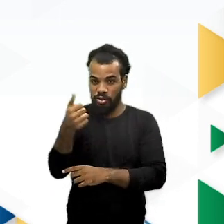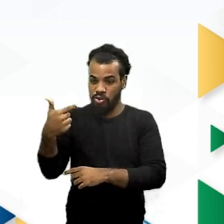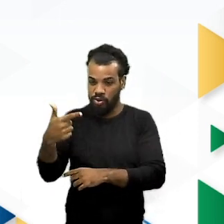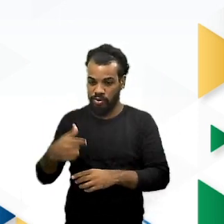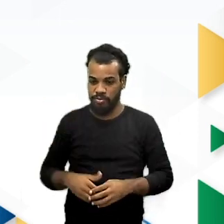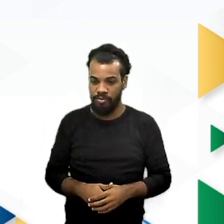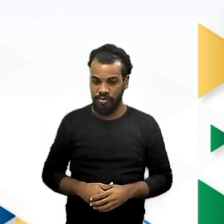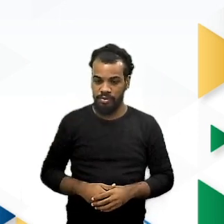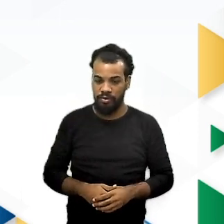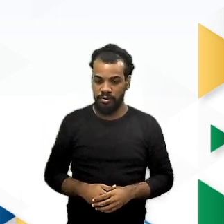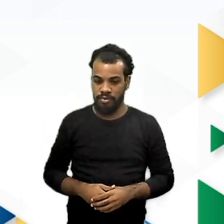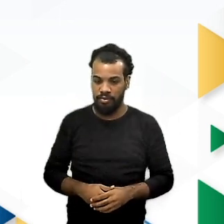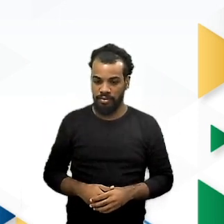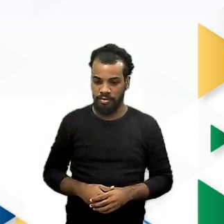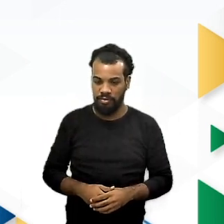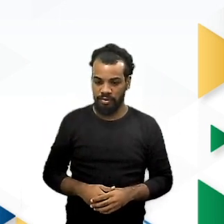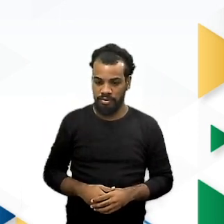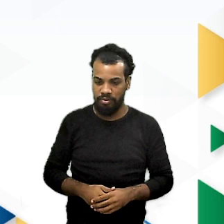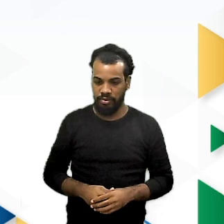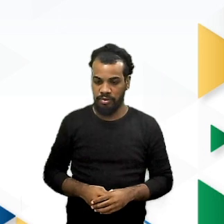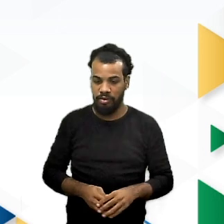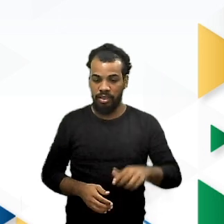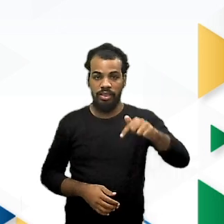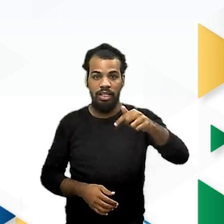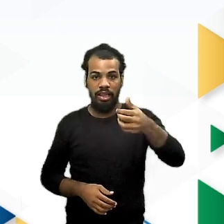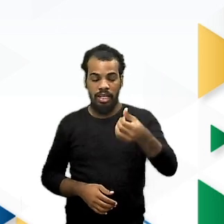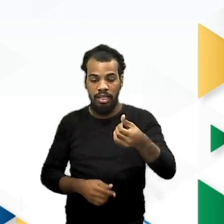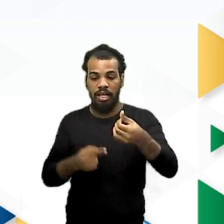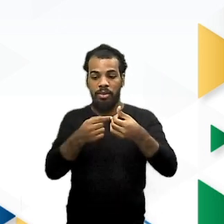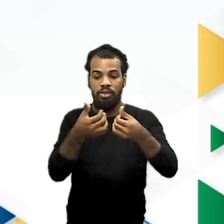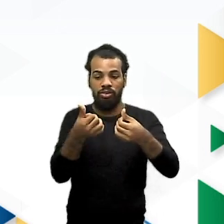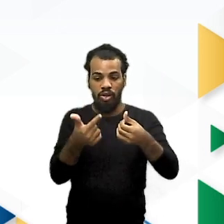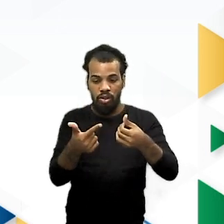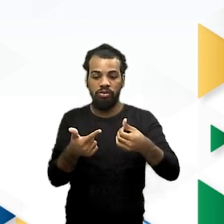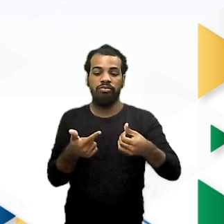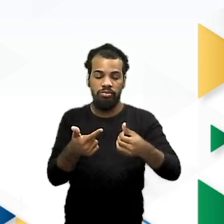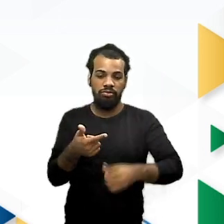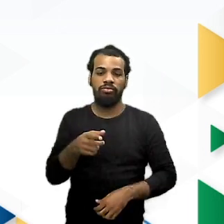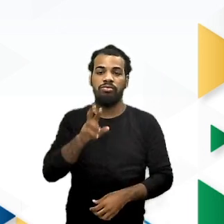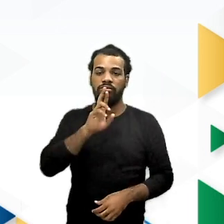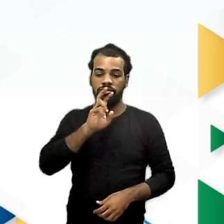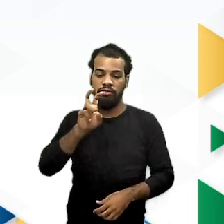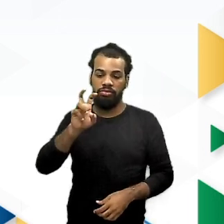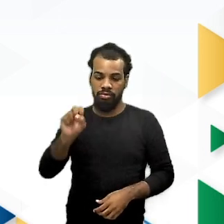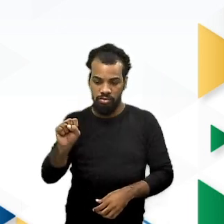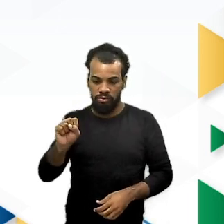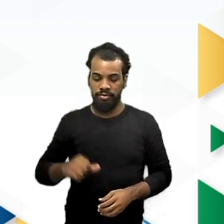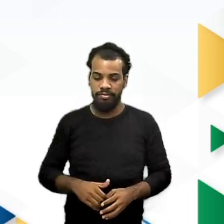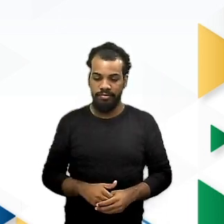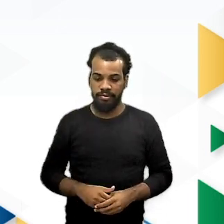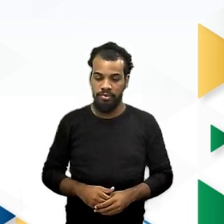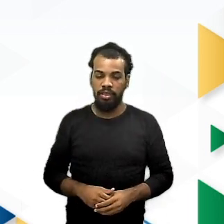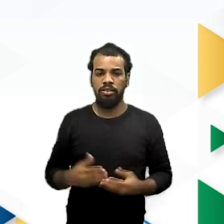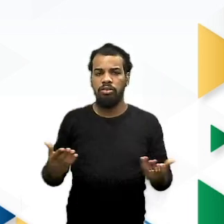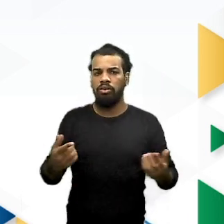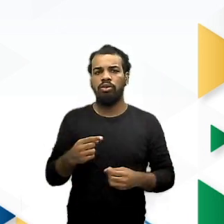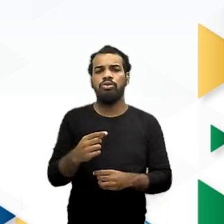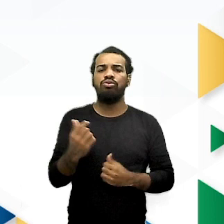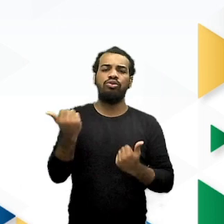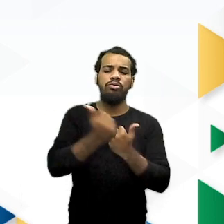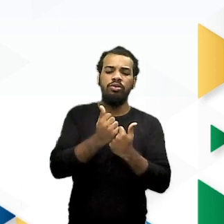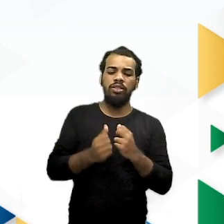menos 12, ok? 70 menos 12 vai dar 58. Se eu substituísse lá 5 menos 1 dá